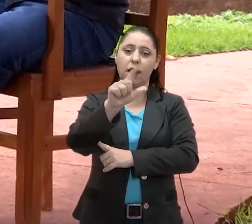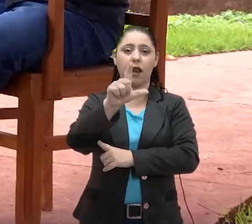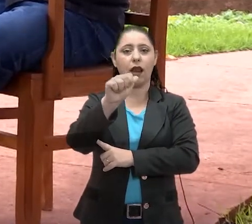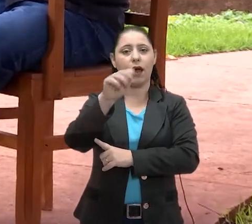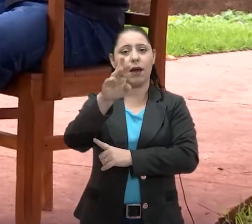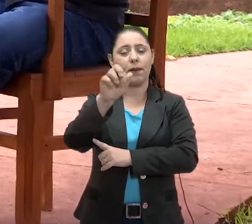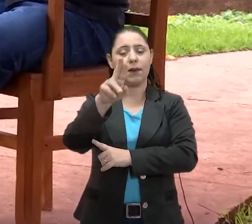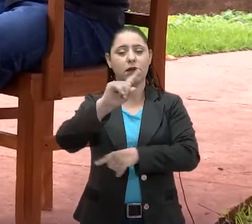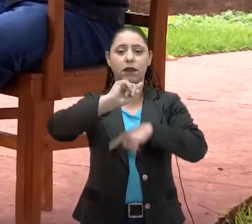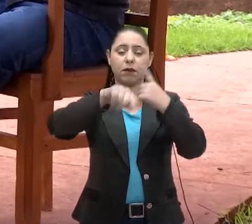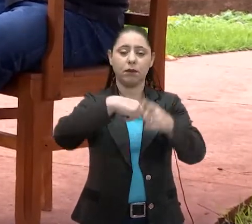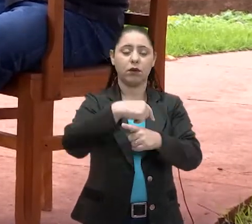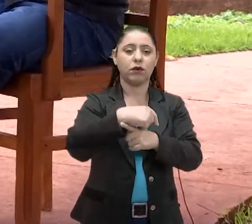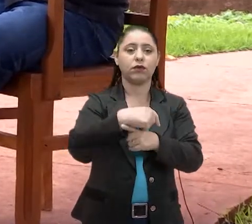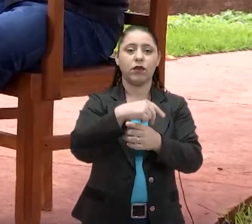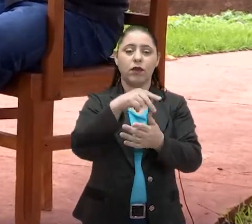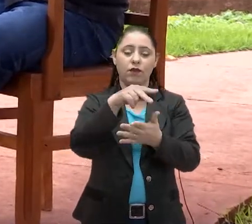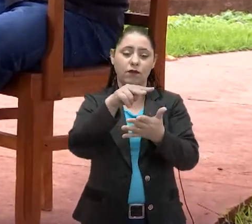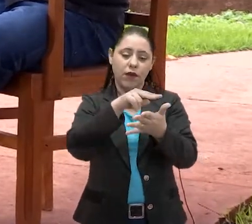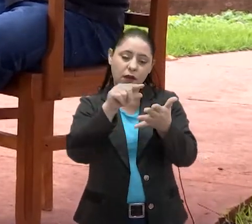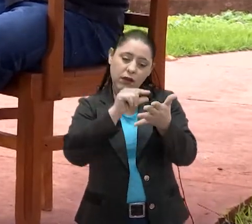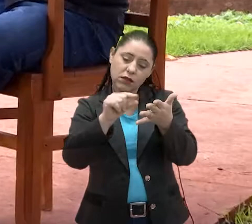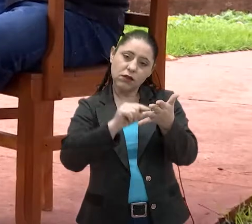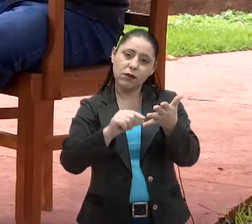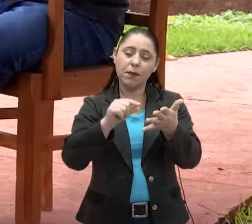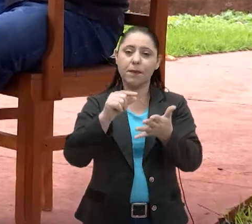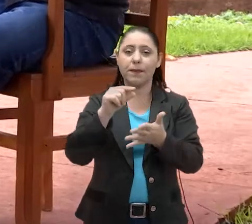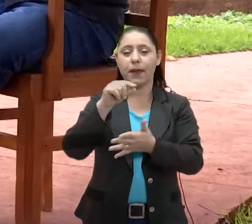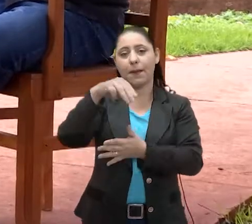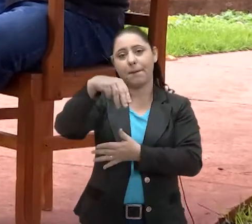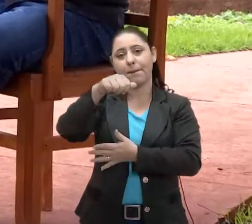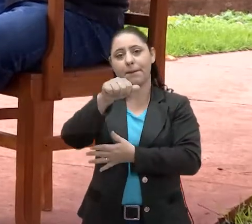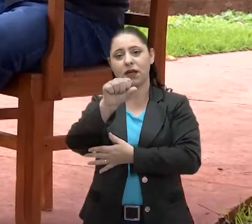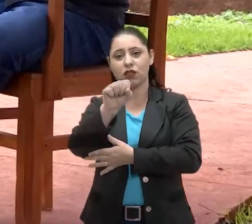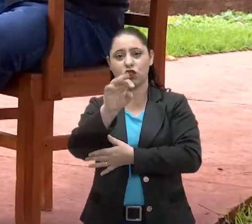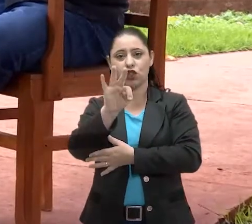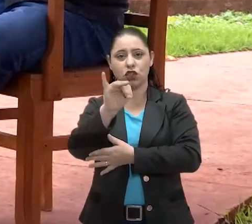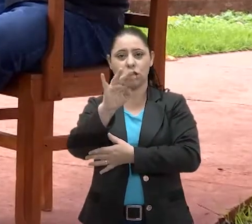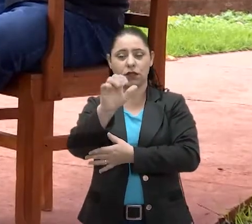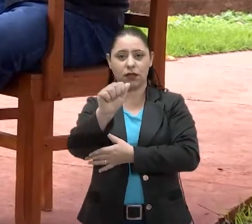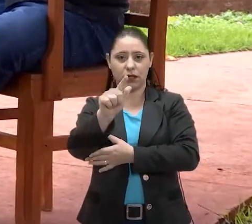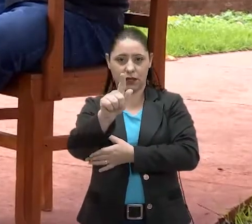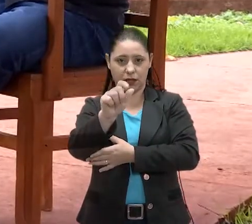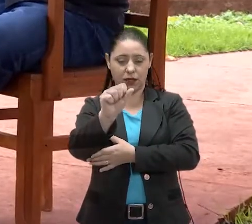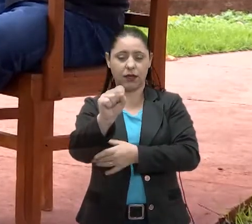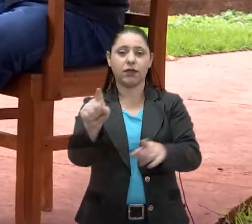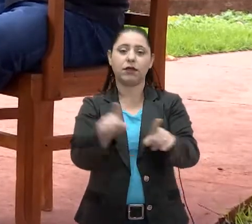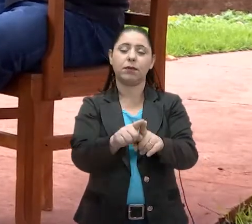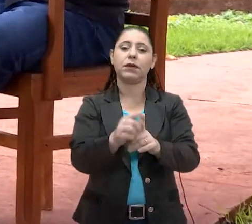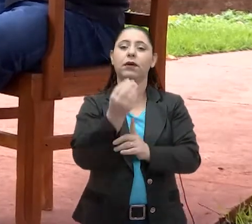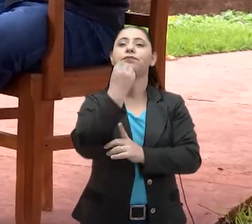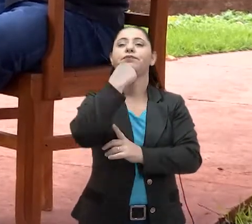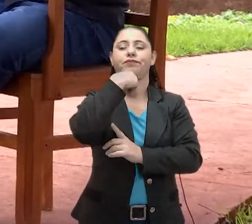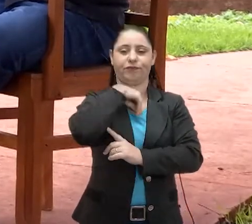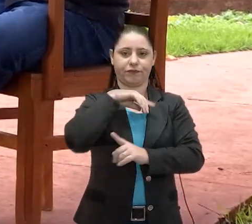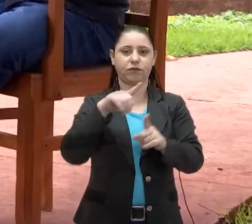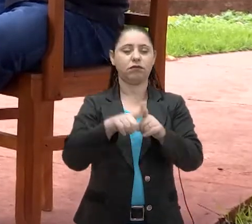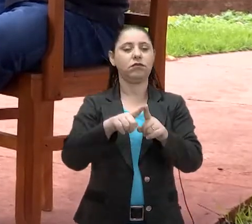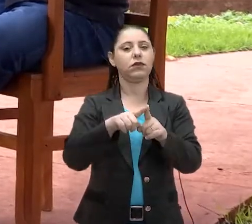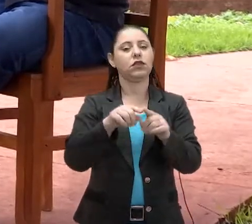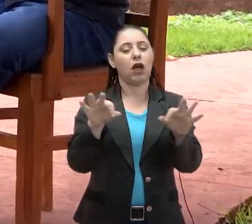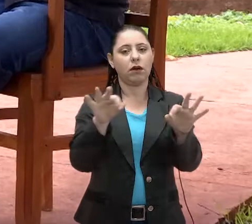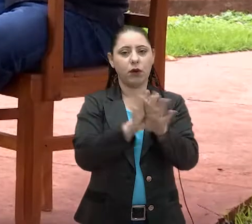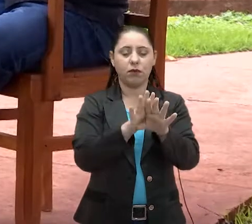2020. Depois veio Versos para Mastigar e também Versos para Engolir, que já foi concluído, mas